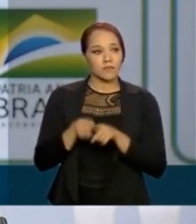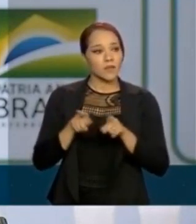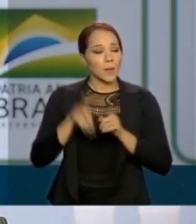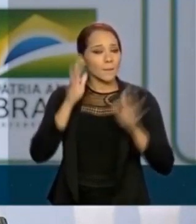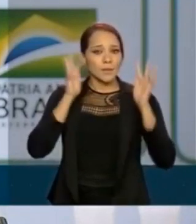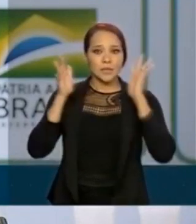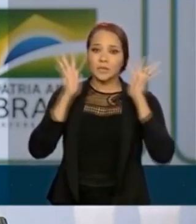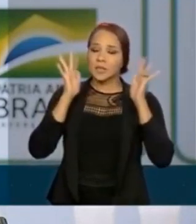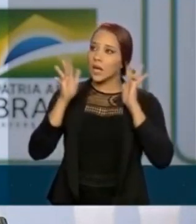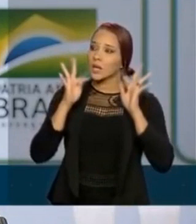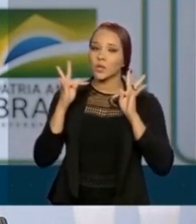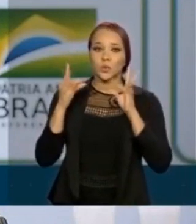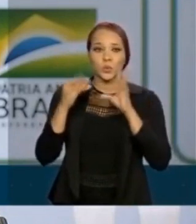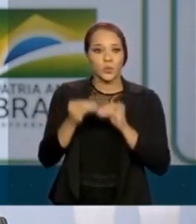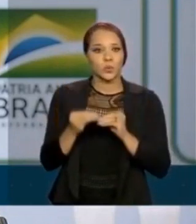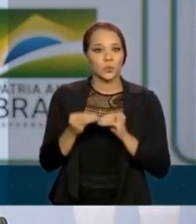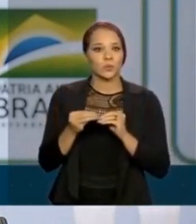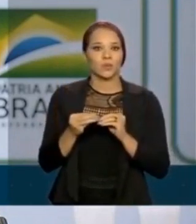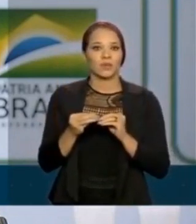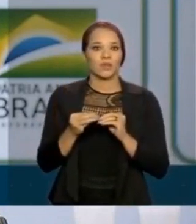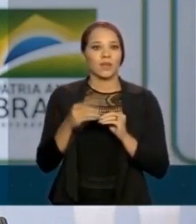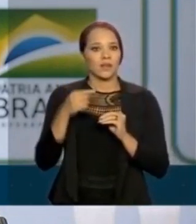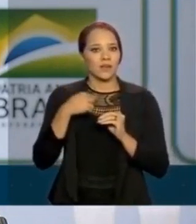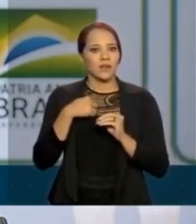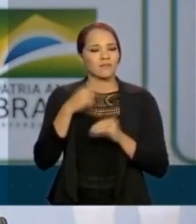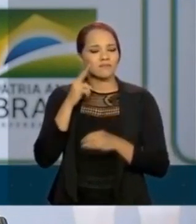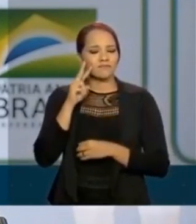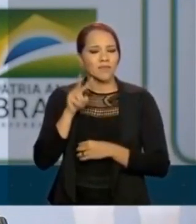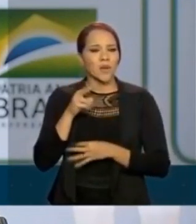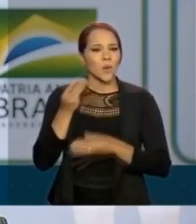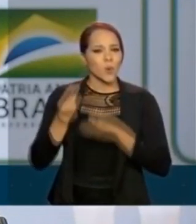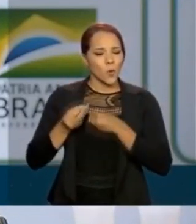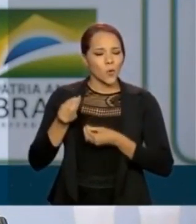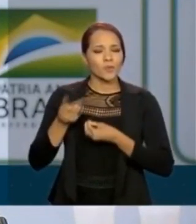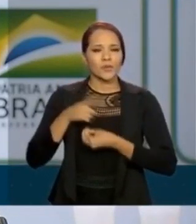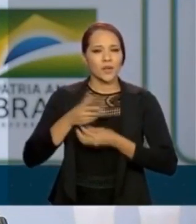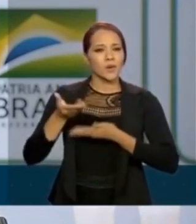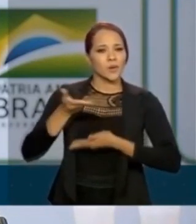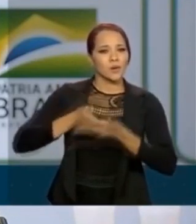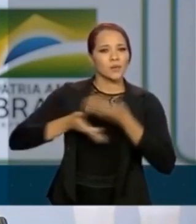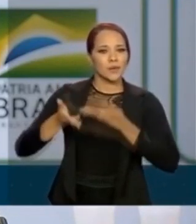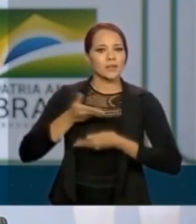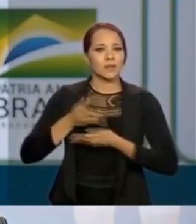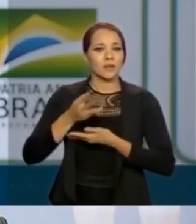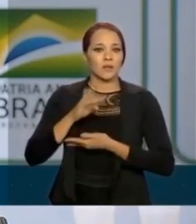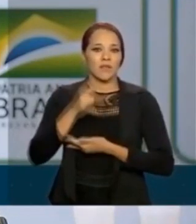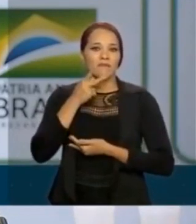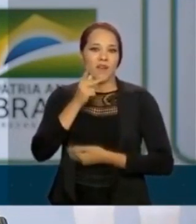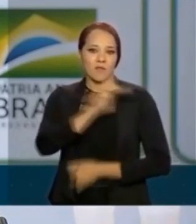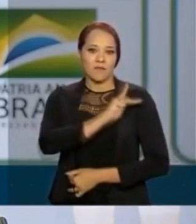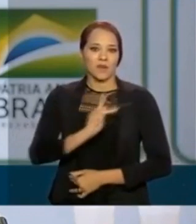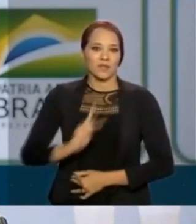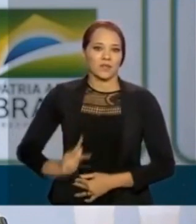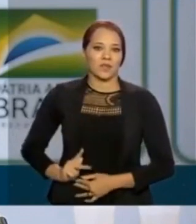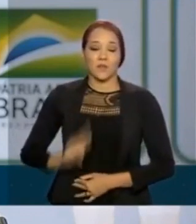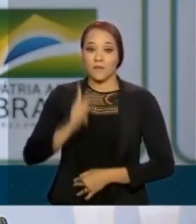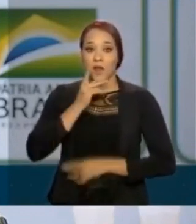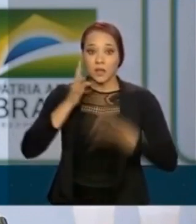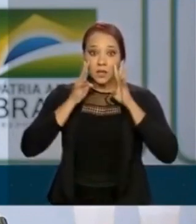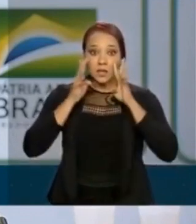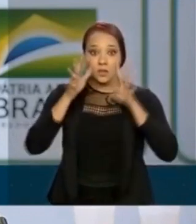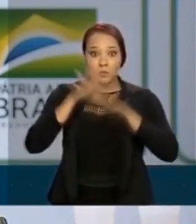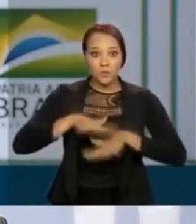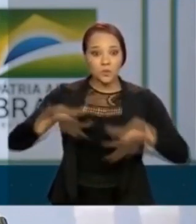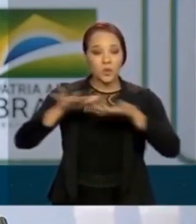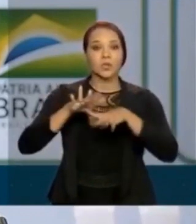pensar em tudo isso e eu vejo nesse sentido a grande colaboração da fala do presidente. Chamar a atenção de todos que